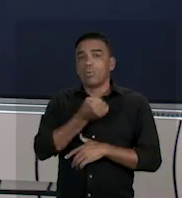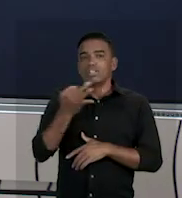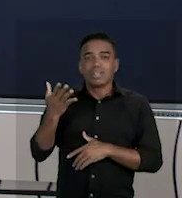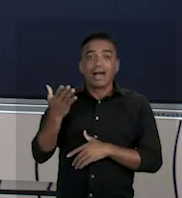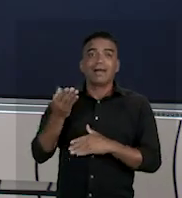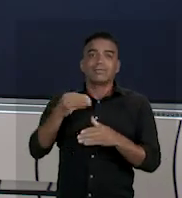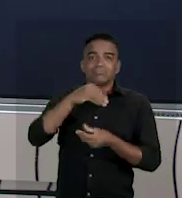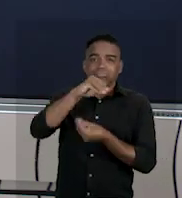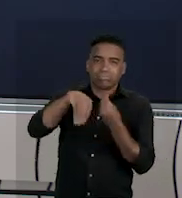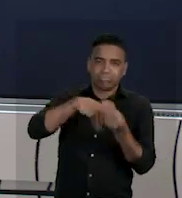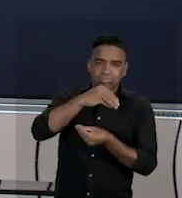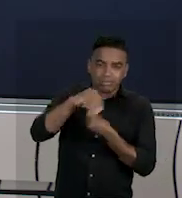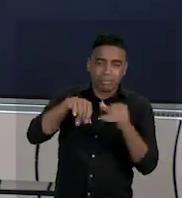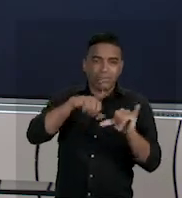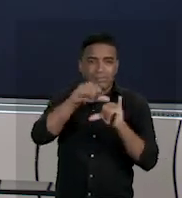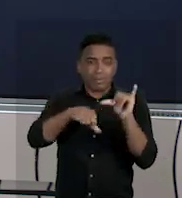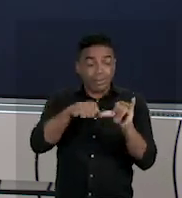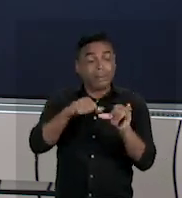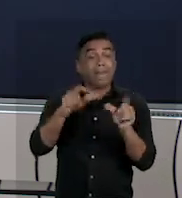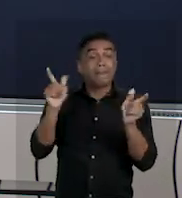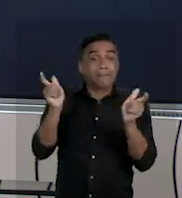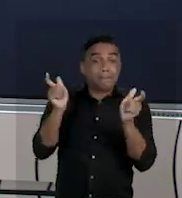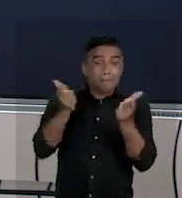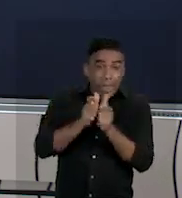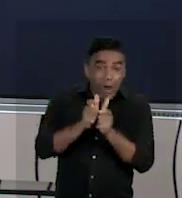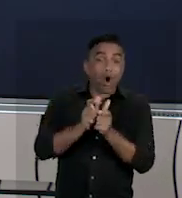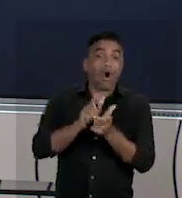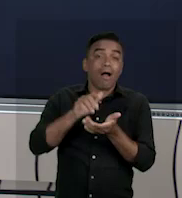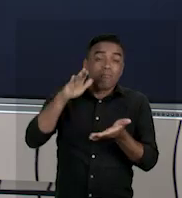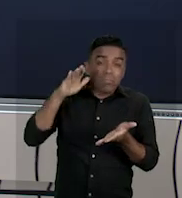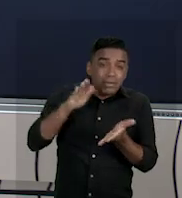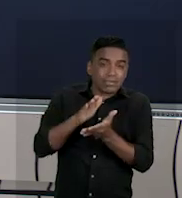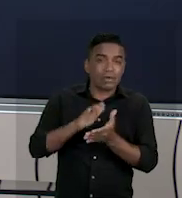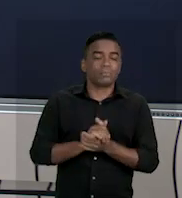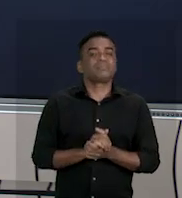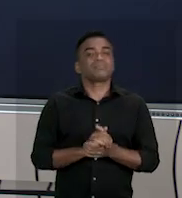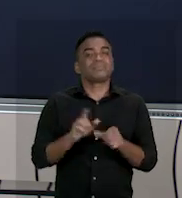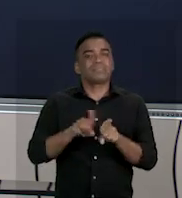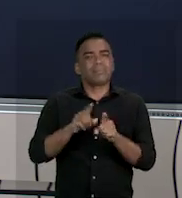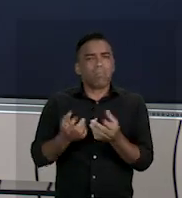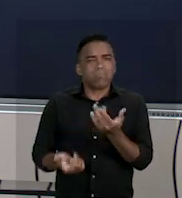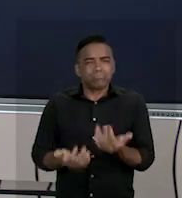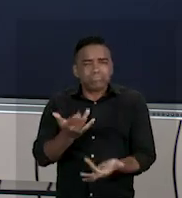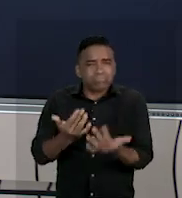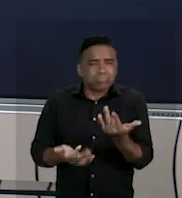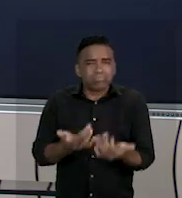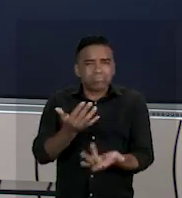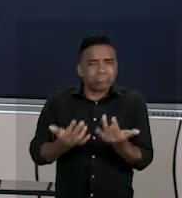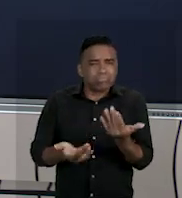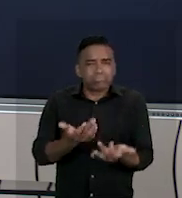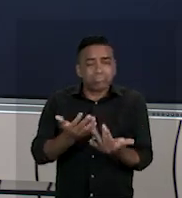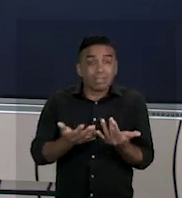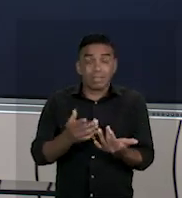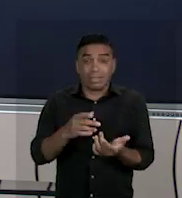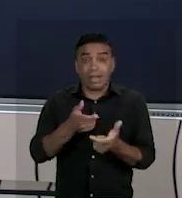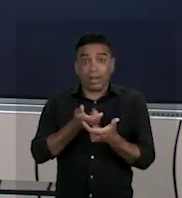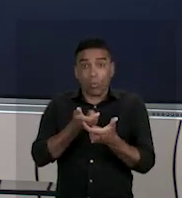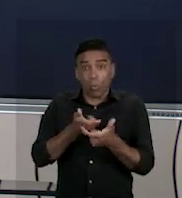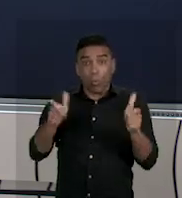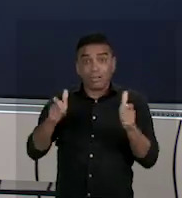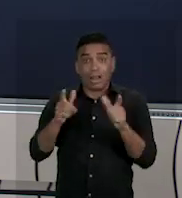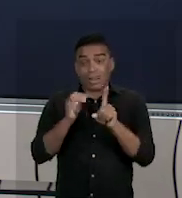soluto, menor a pressão de vapor. Eu tenho a ebulioscopia, que é quando eu tenho um aumento